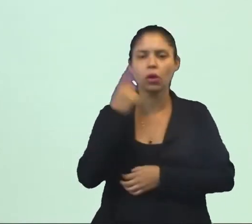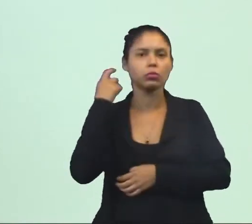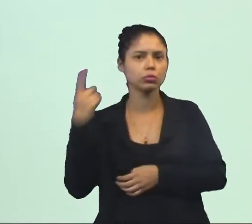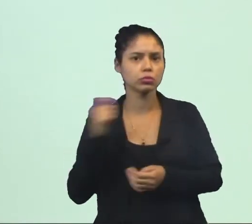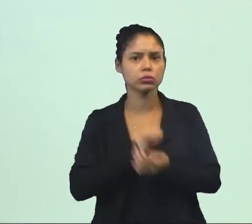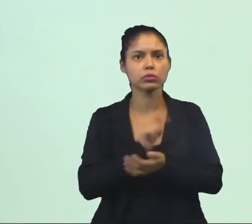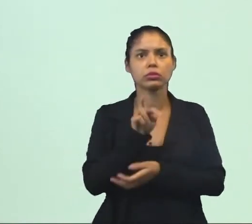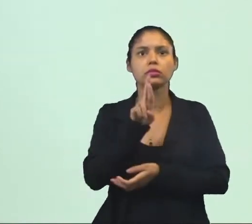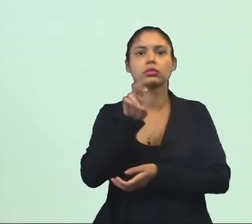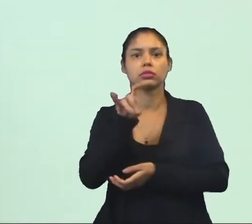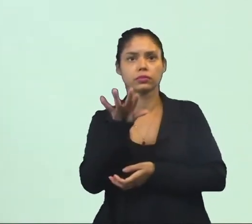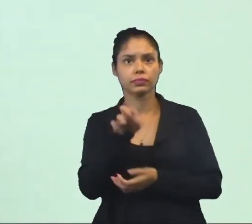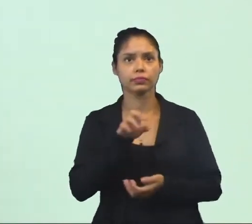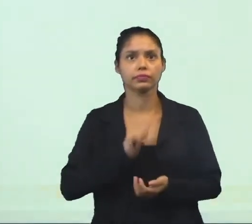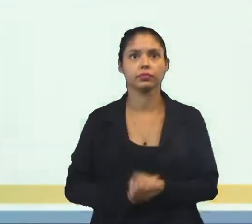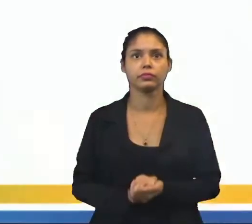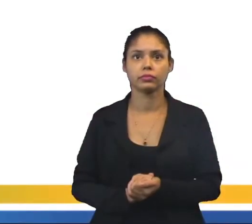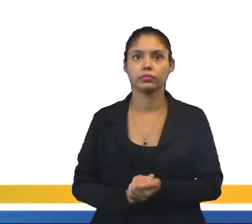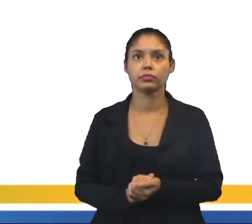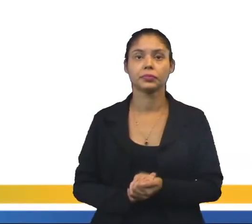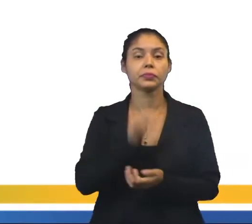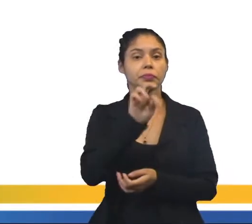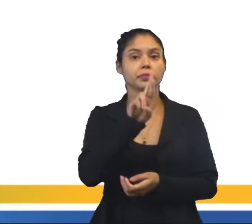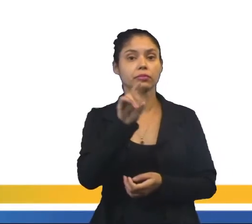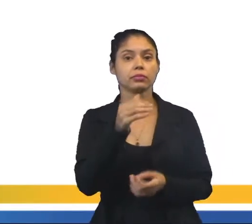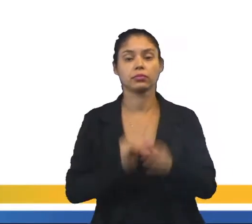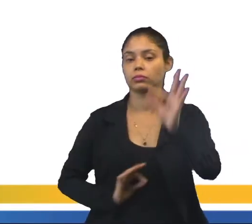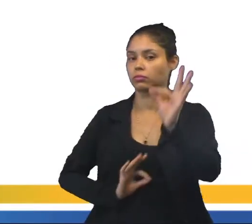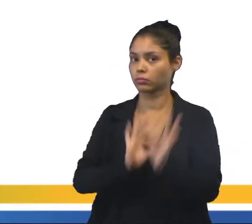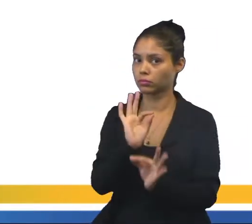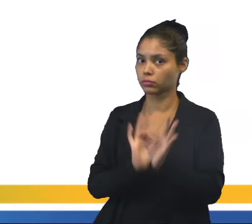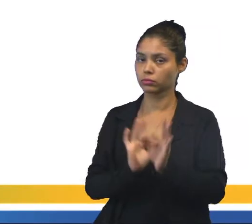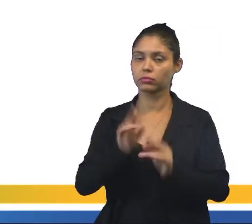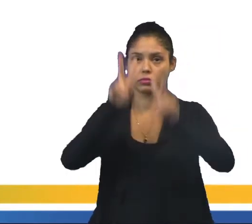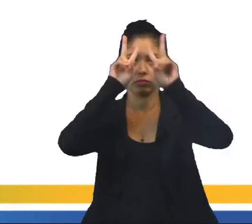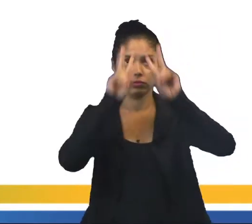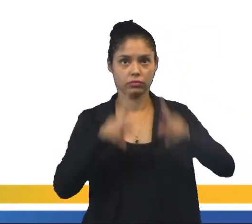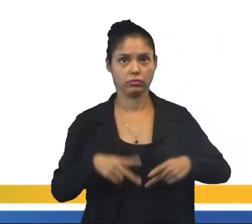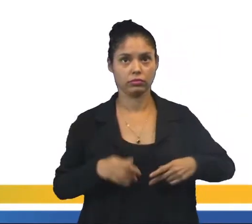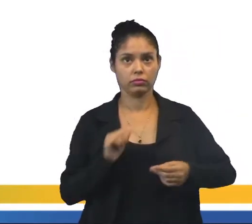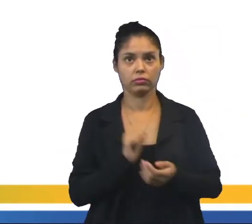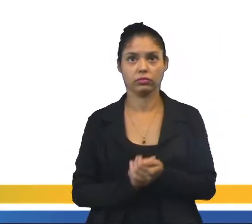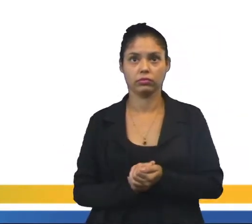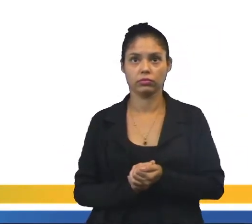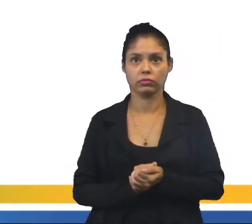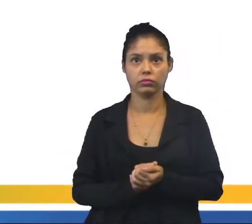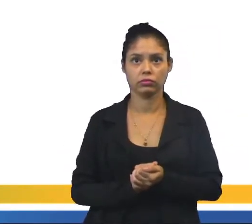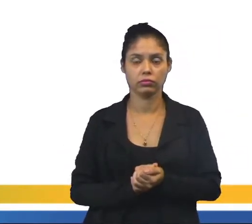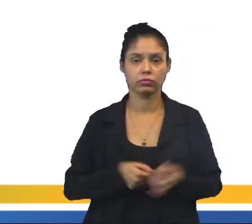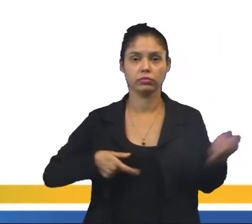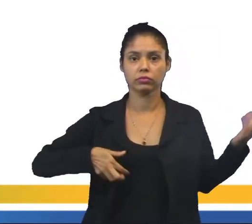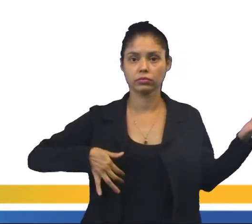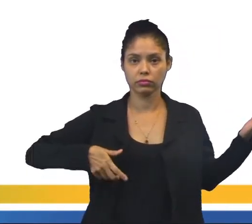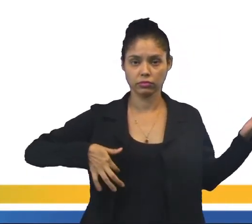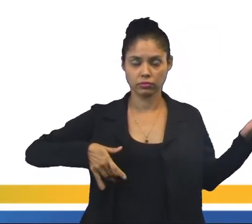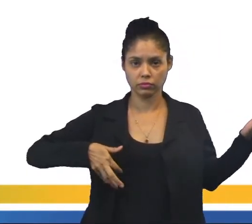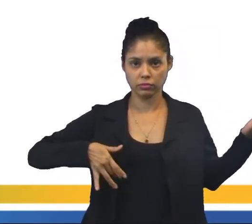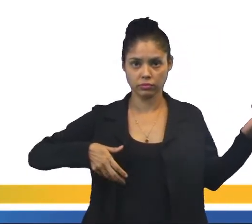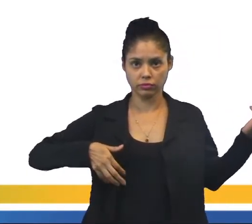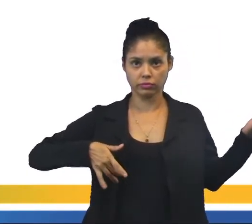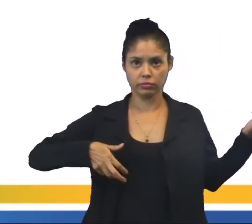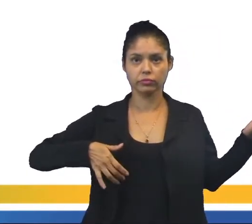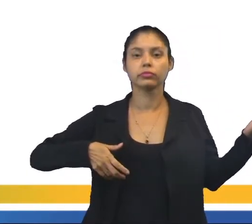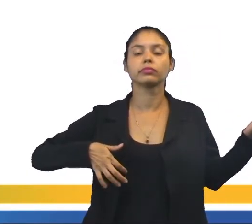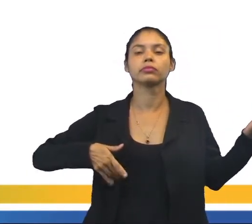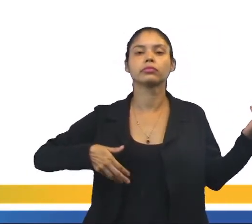grave. Os sons artificialmente humanizados, né, o agudo, eu coloquei aí um exemplo, acompanhe comigo aí no quadro,